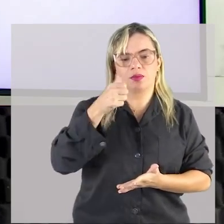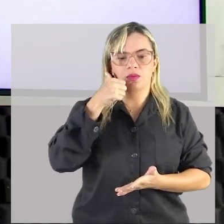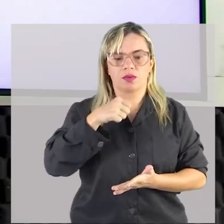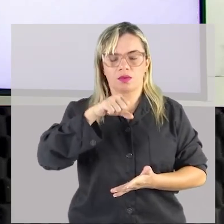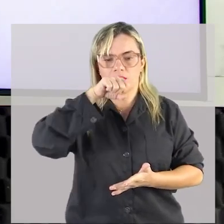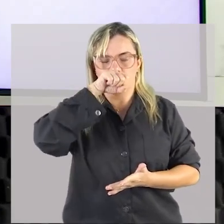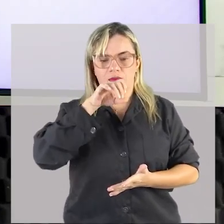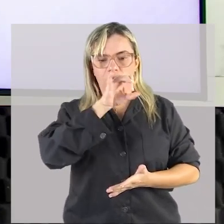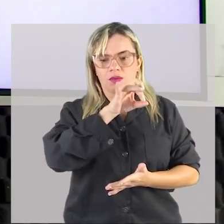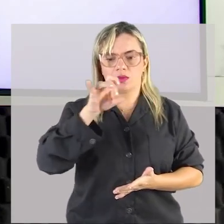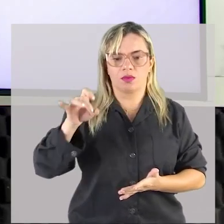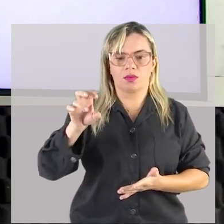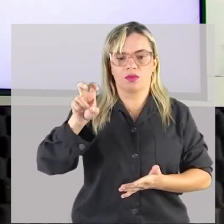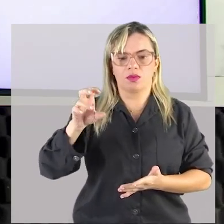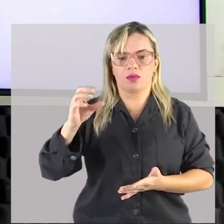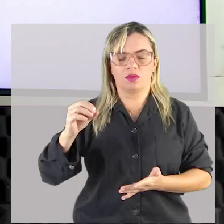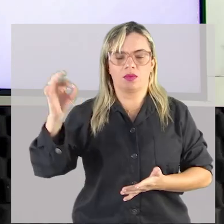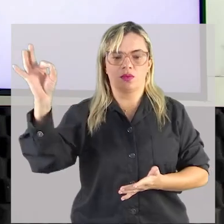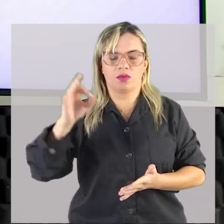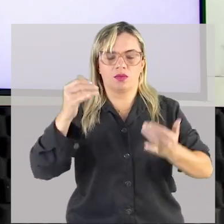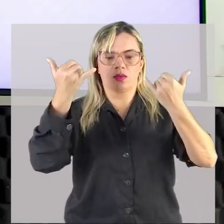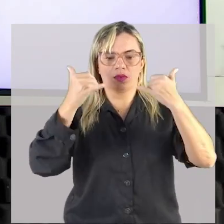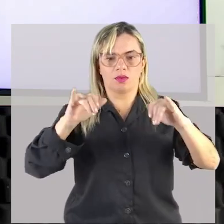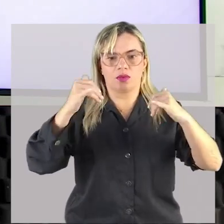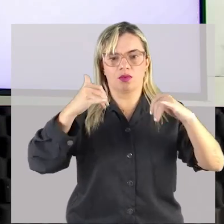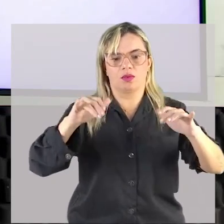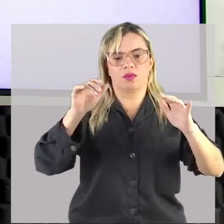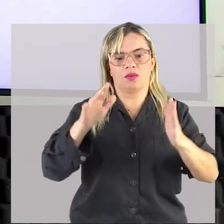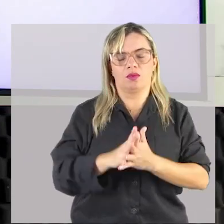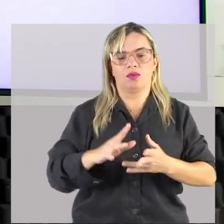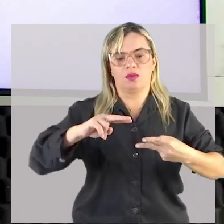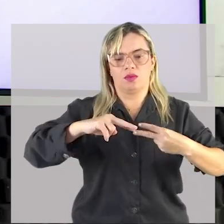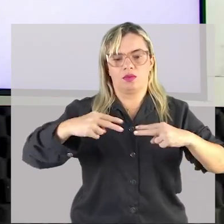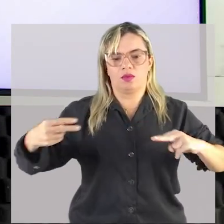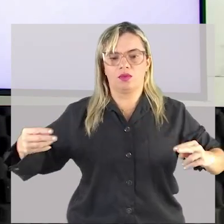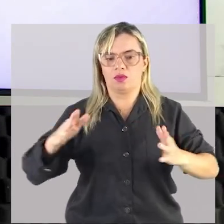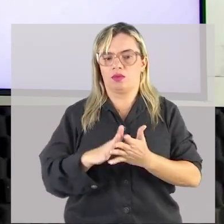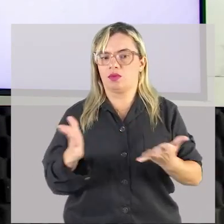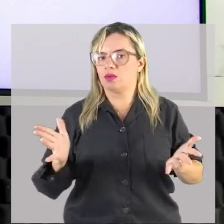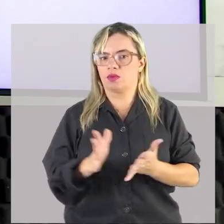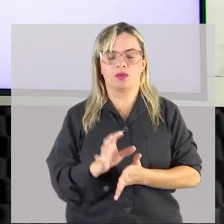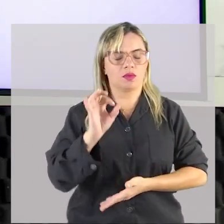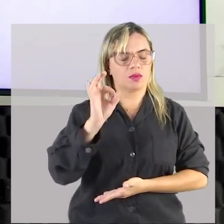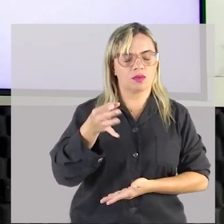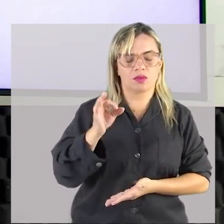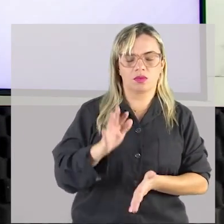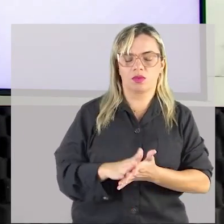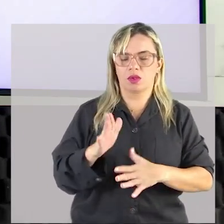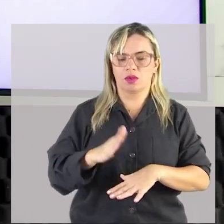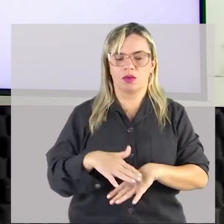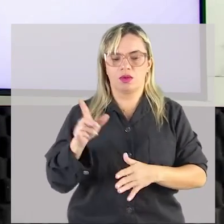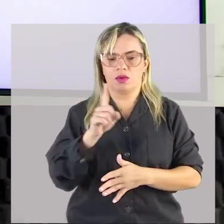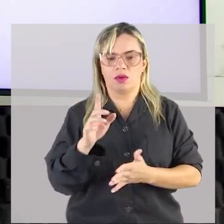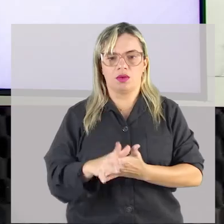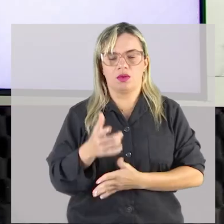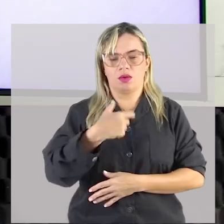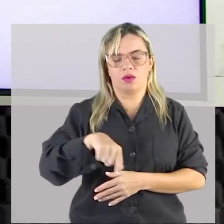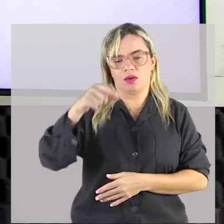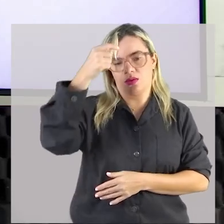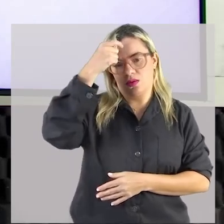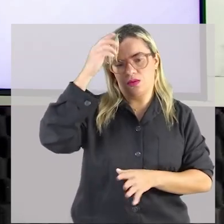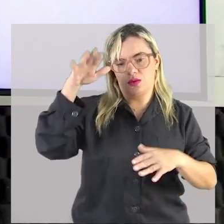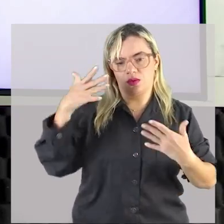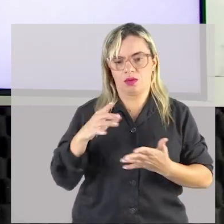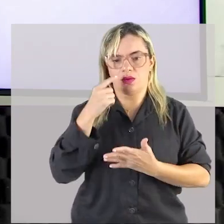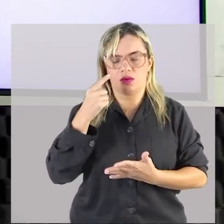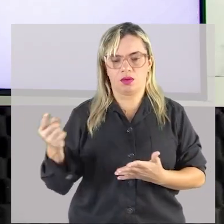doa 50% daquela informação e pronto. Não tem mais o que raciocinar em cima disso,